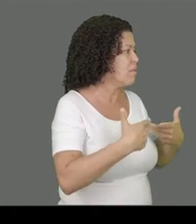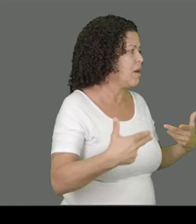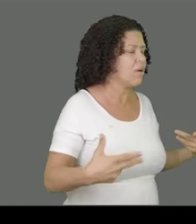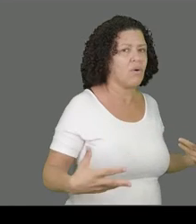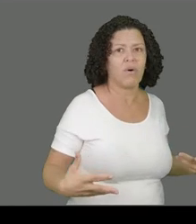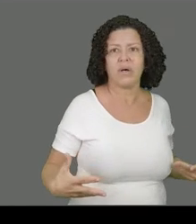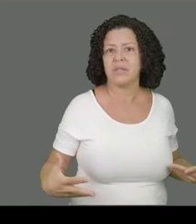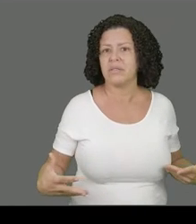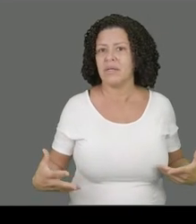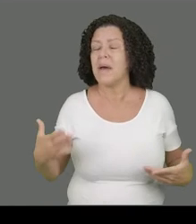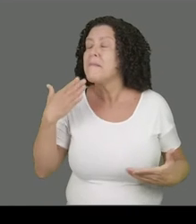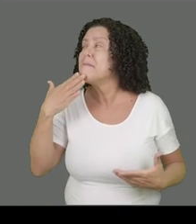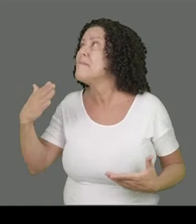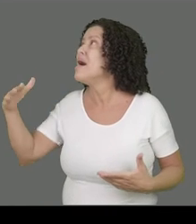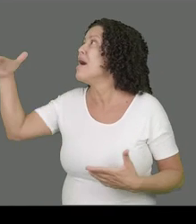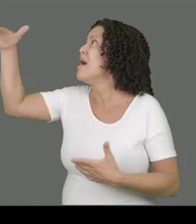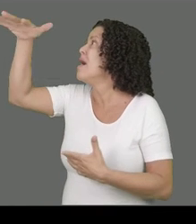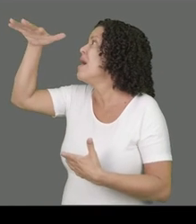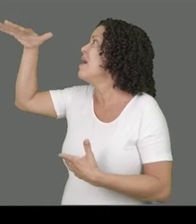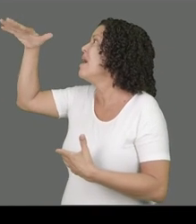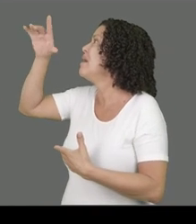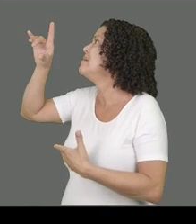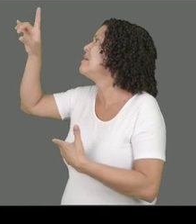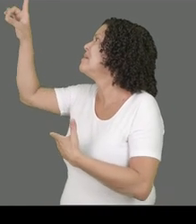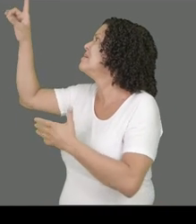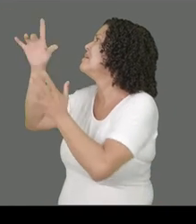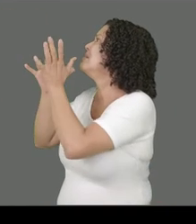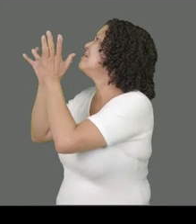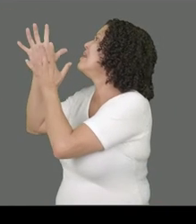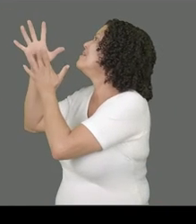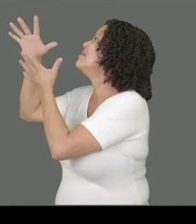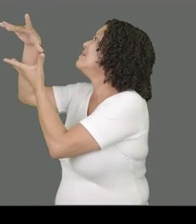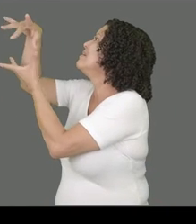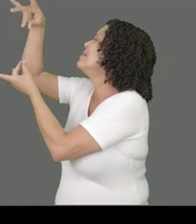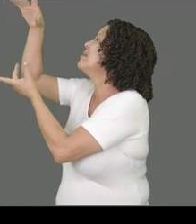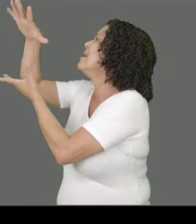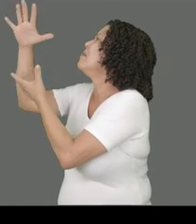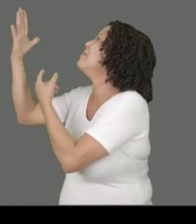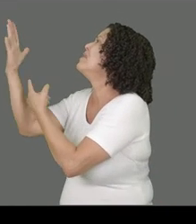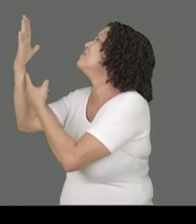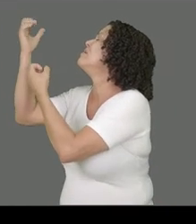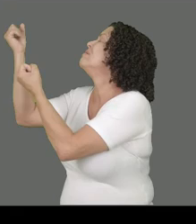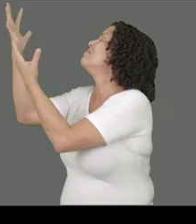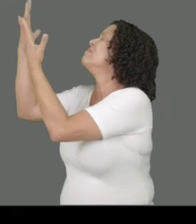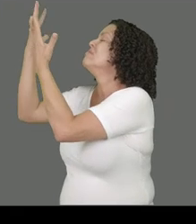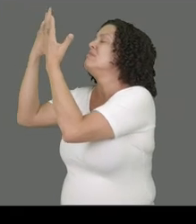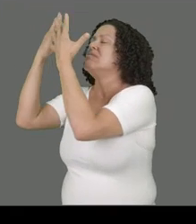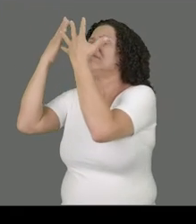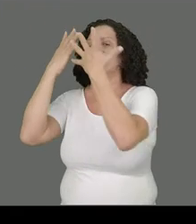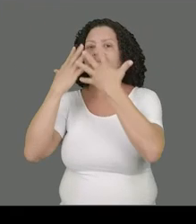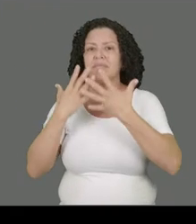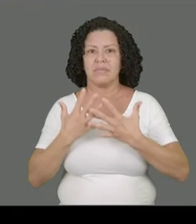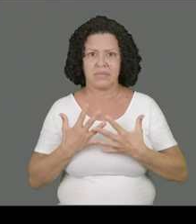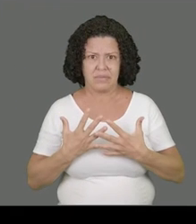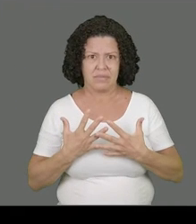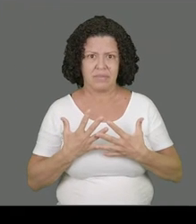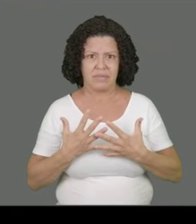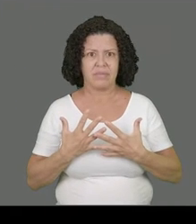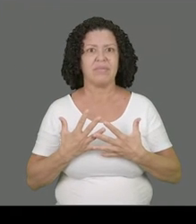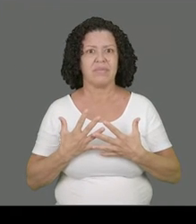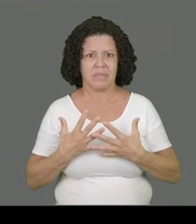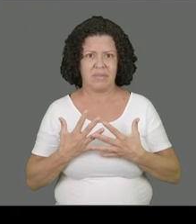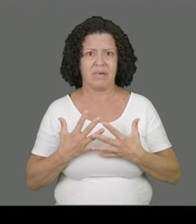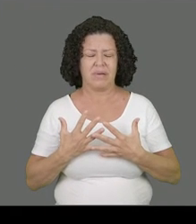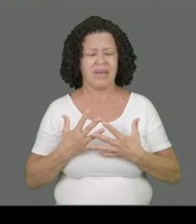situação. Pede ao alto forças, pede ao alto inspiração,